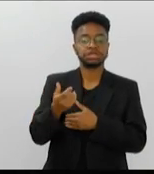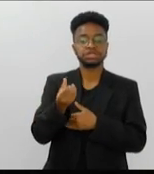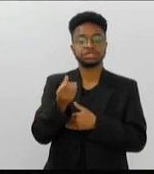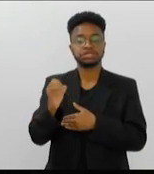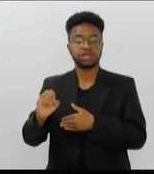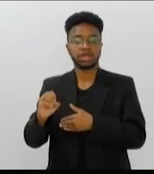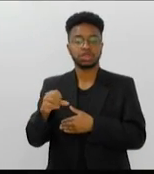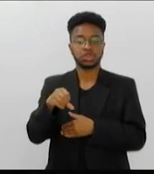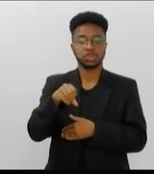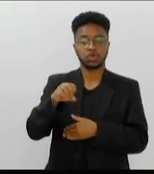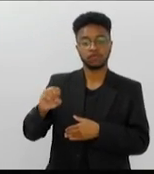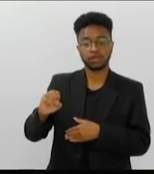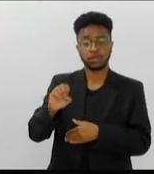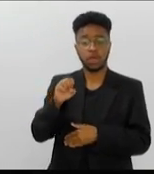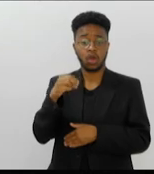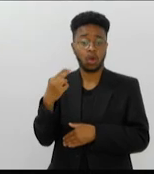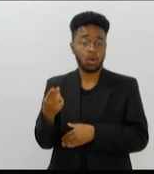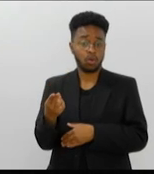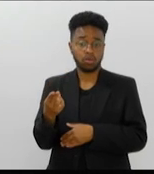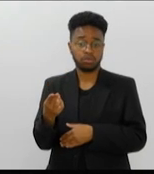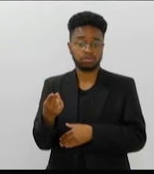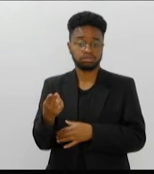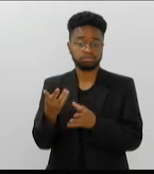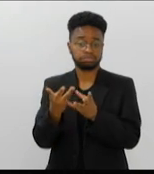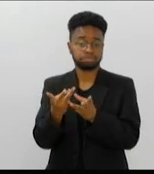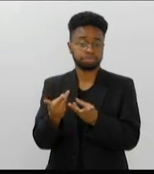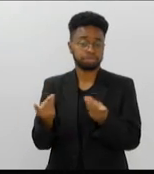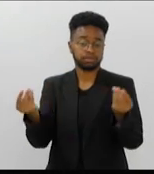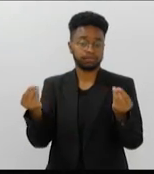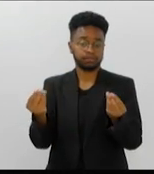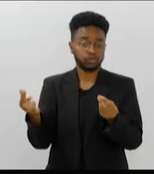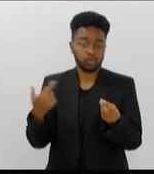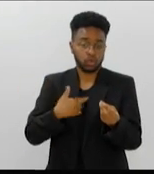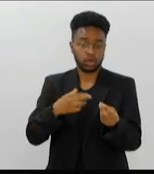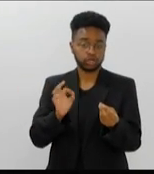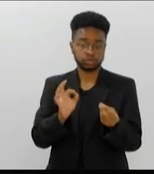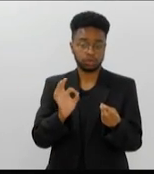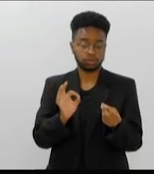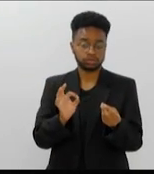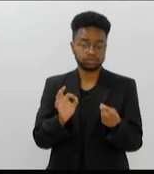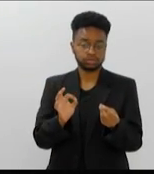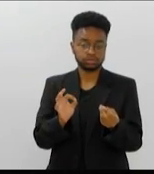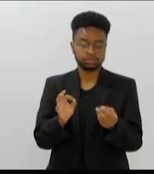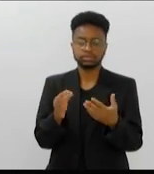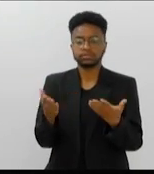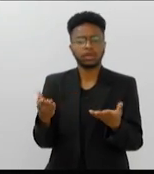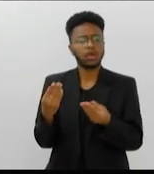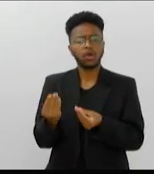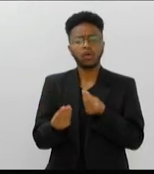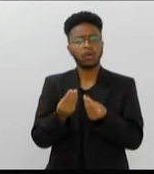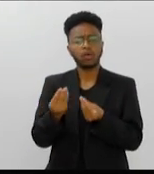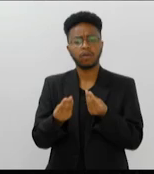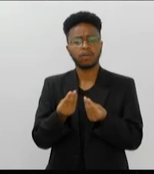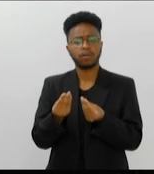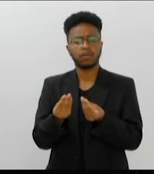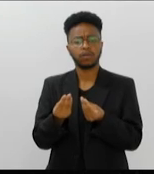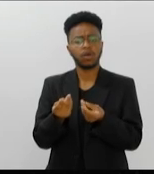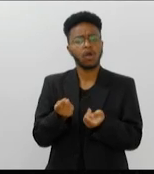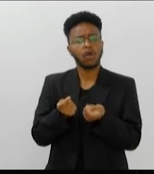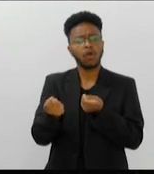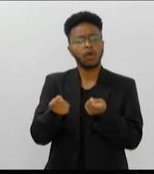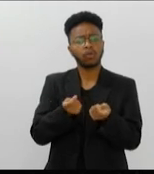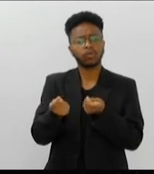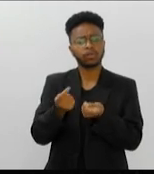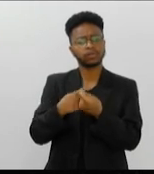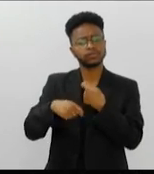até a resposta não vem. Então, como você faz o controle externo